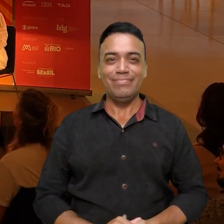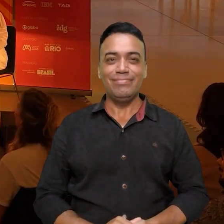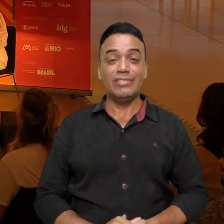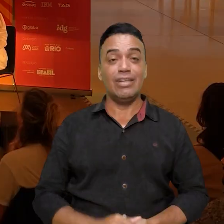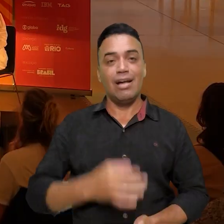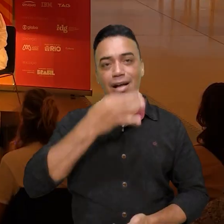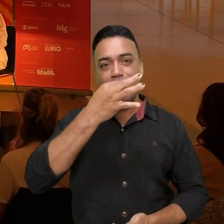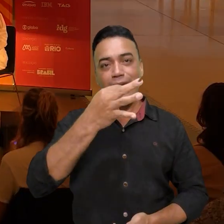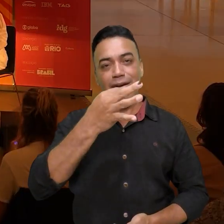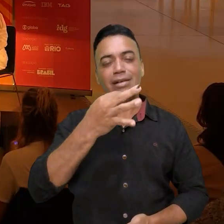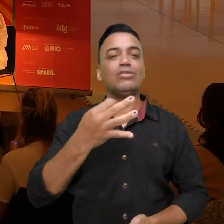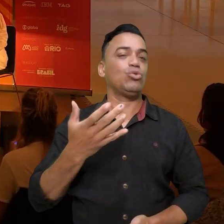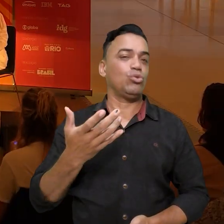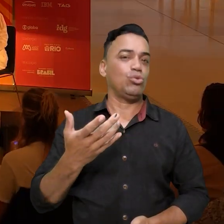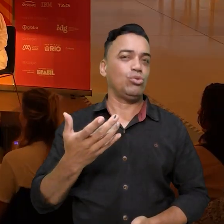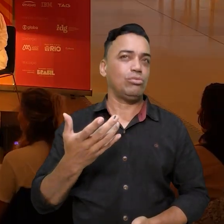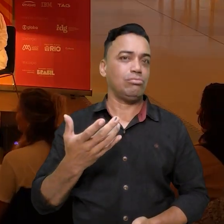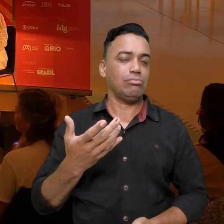Acho que tem que levar um outro...